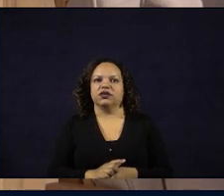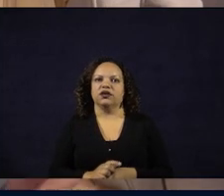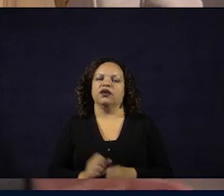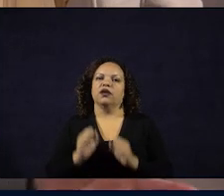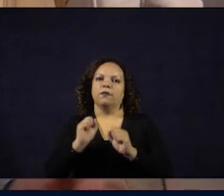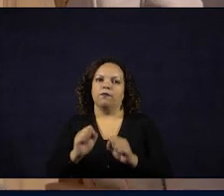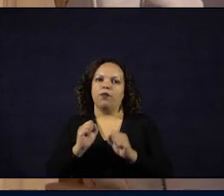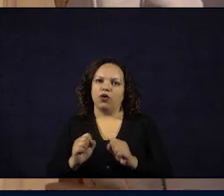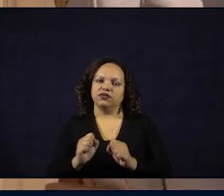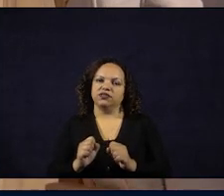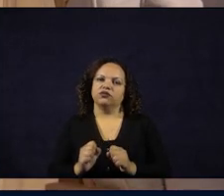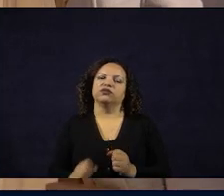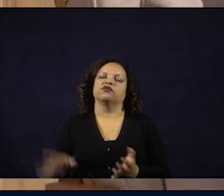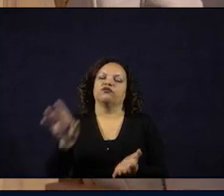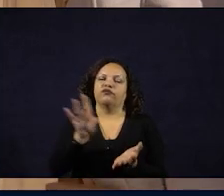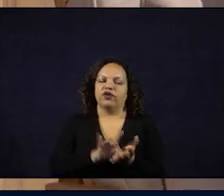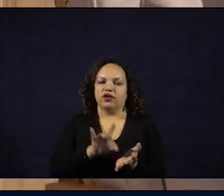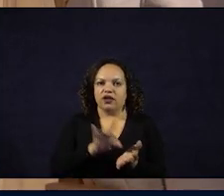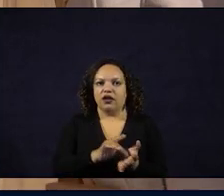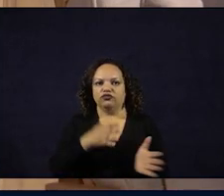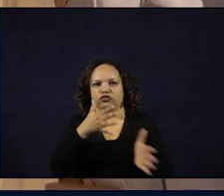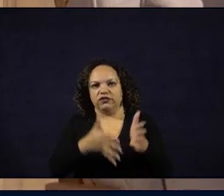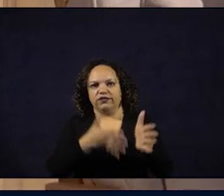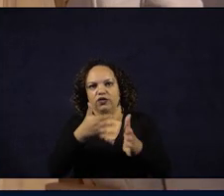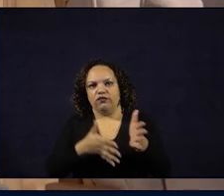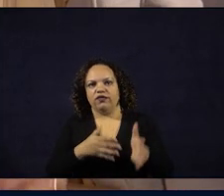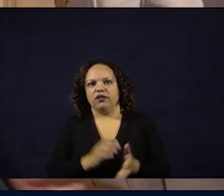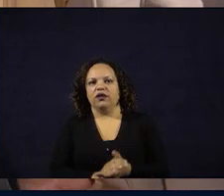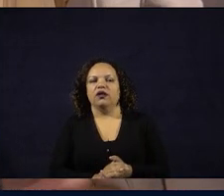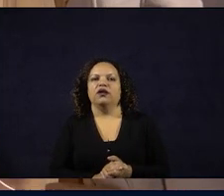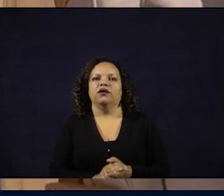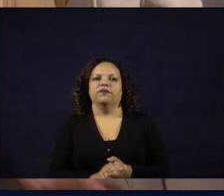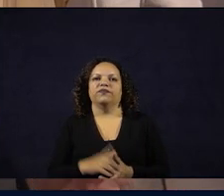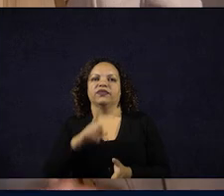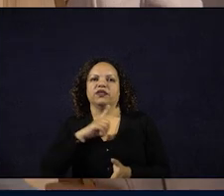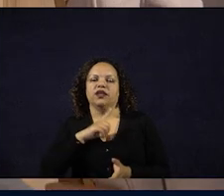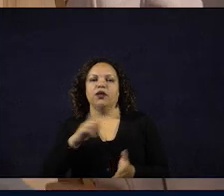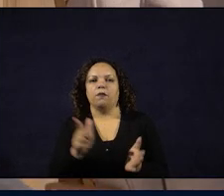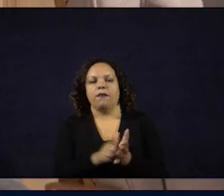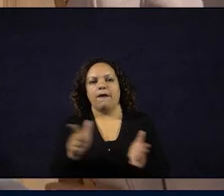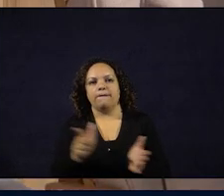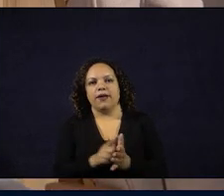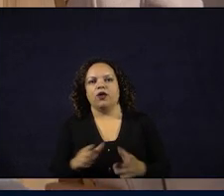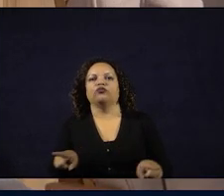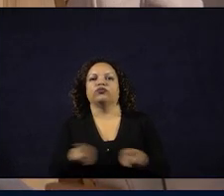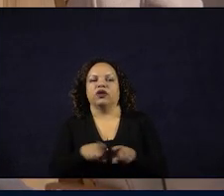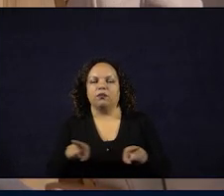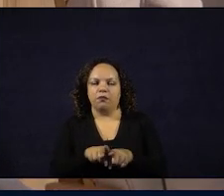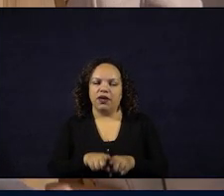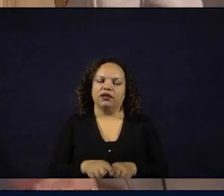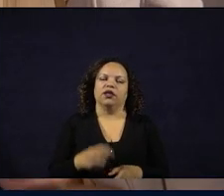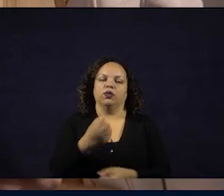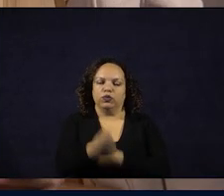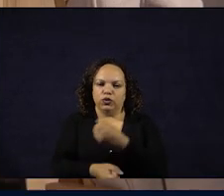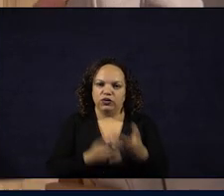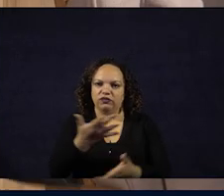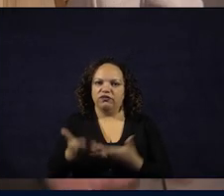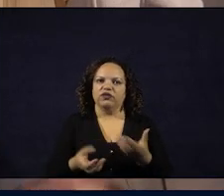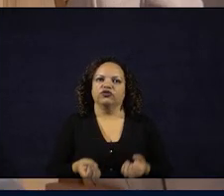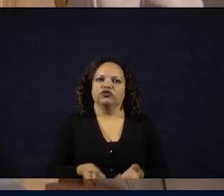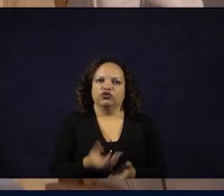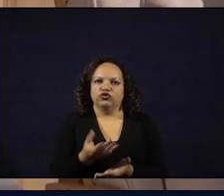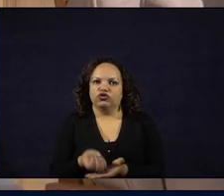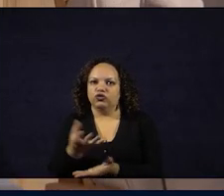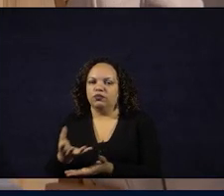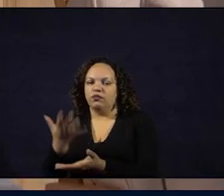possam realmente se tornar realidade. O setor da celulose tem feito investimentos nessa agenda. A gente tem reparado que o mercado tem